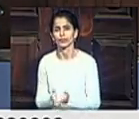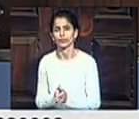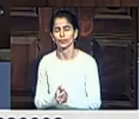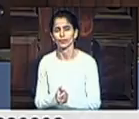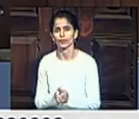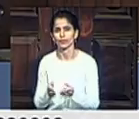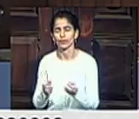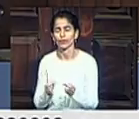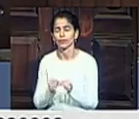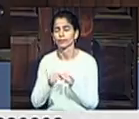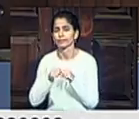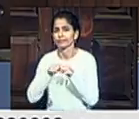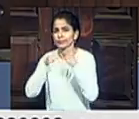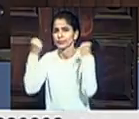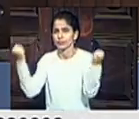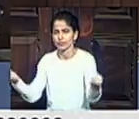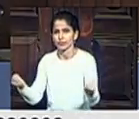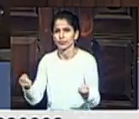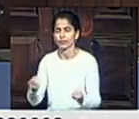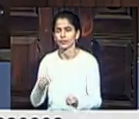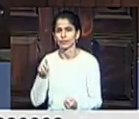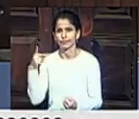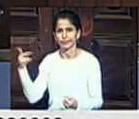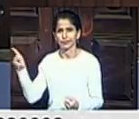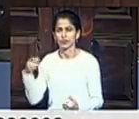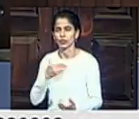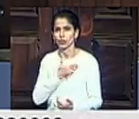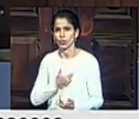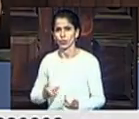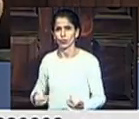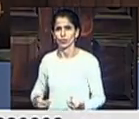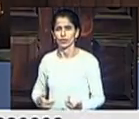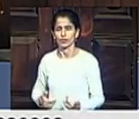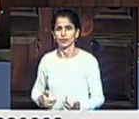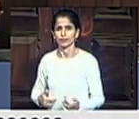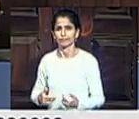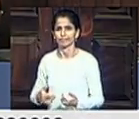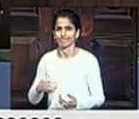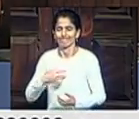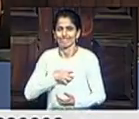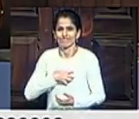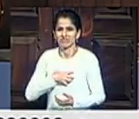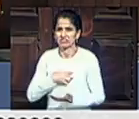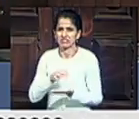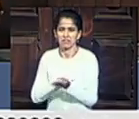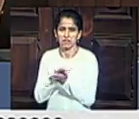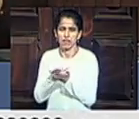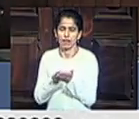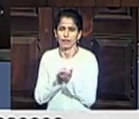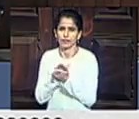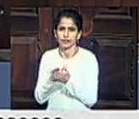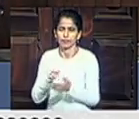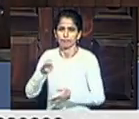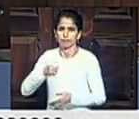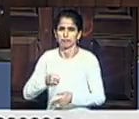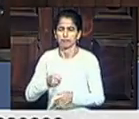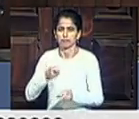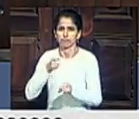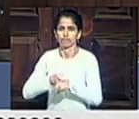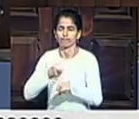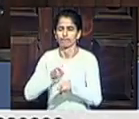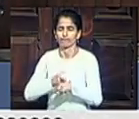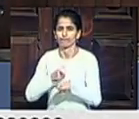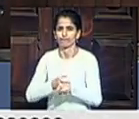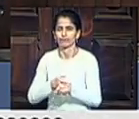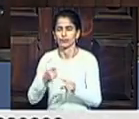é possível que o governo tenha essa insensibilidade de tirar da população